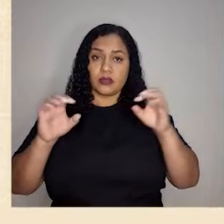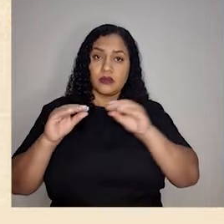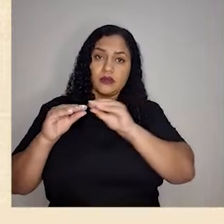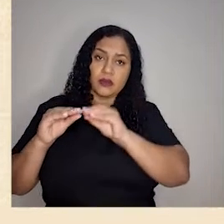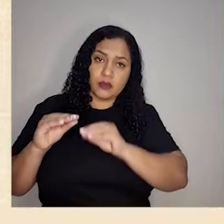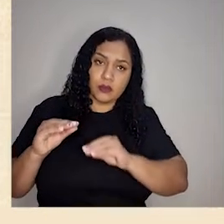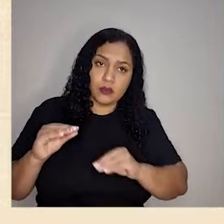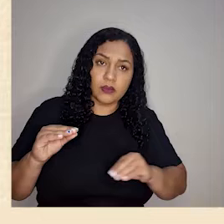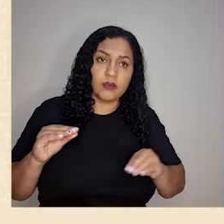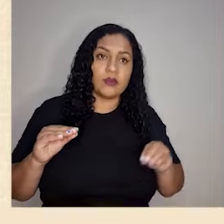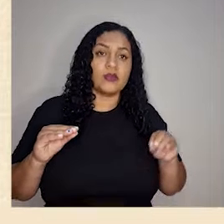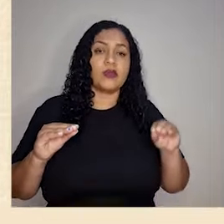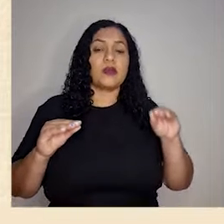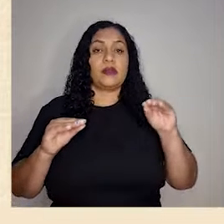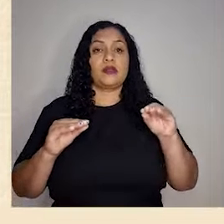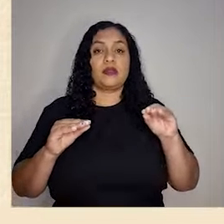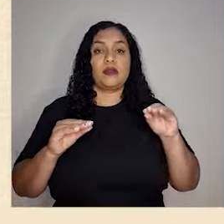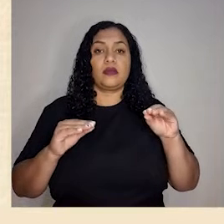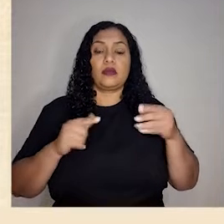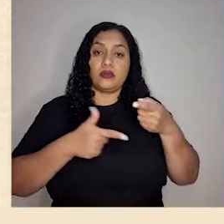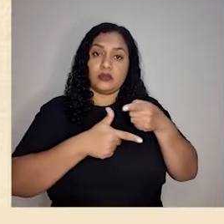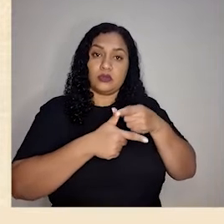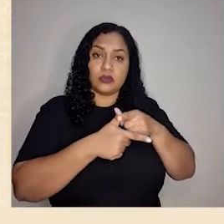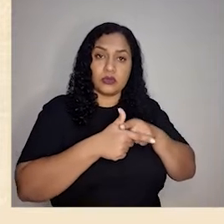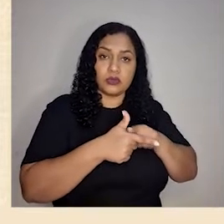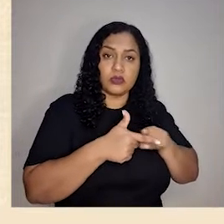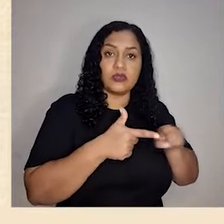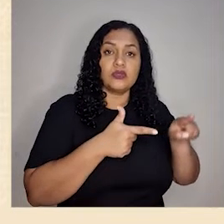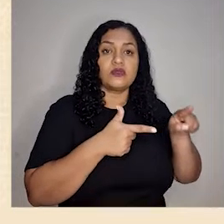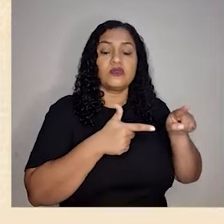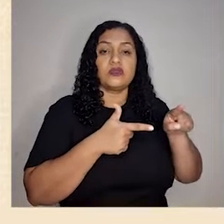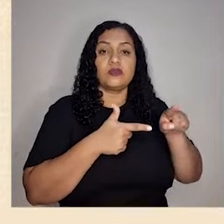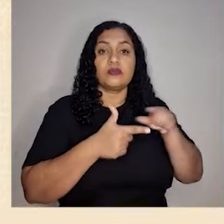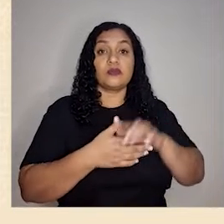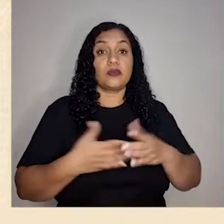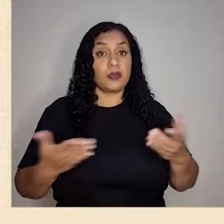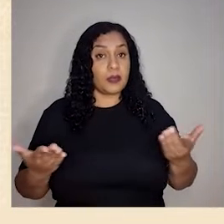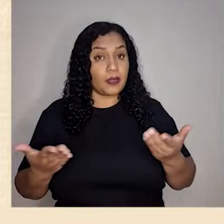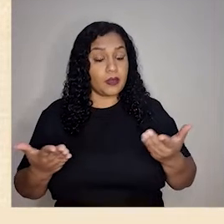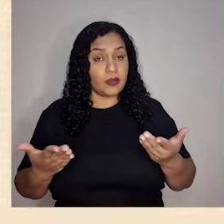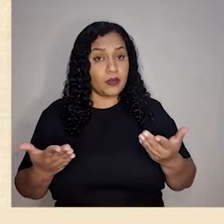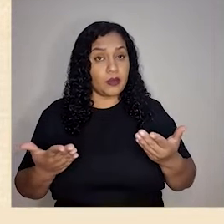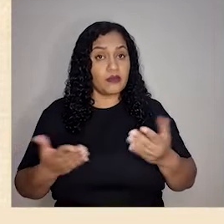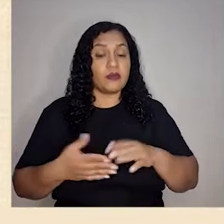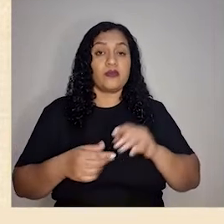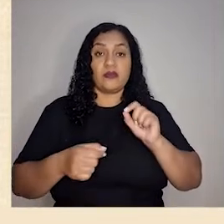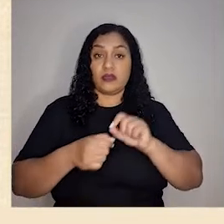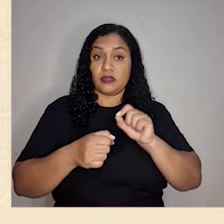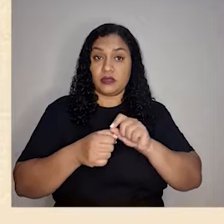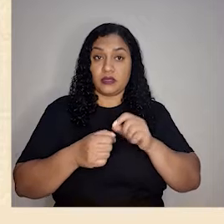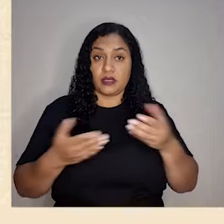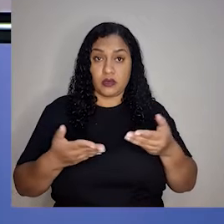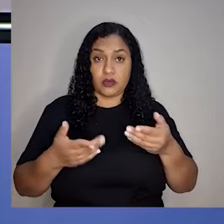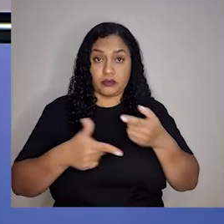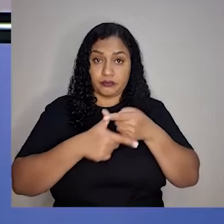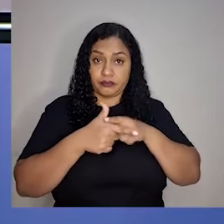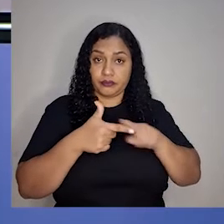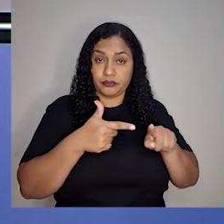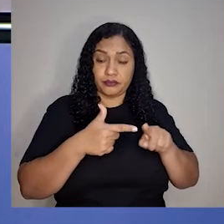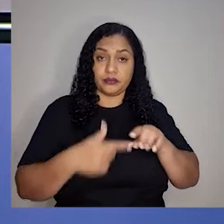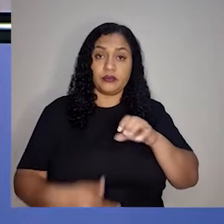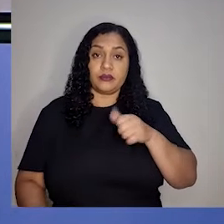da equação a gente traz para o outro lado dividindo e a gente realiza essa divisão agora